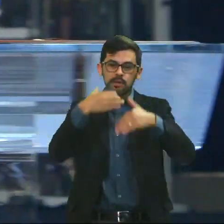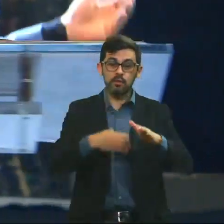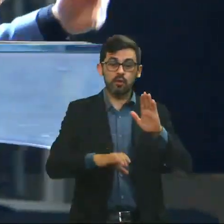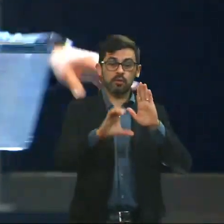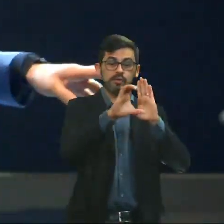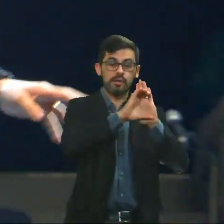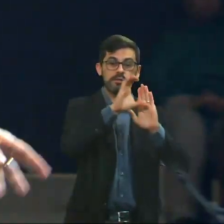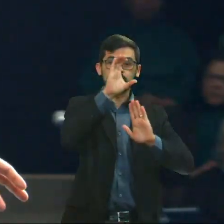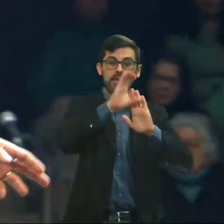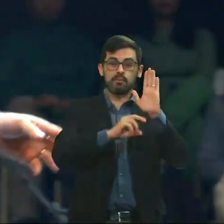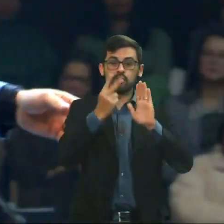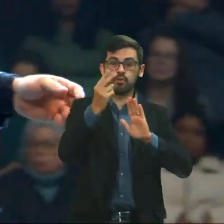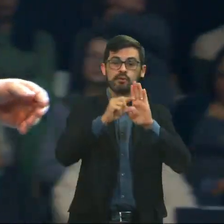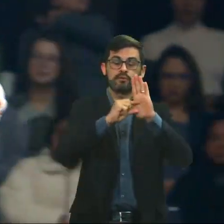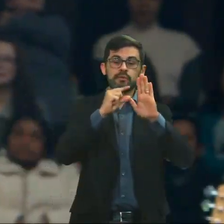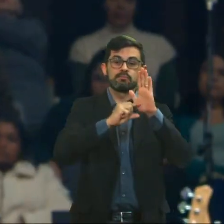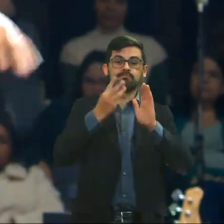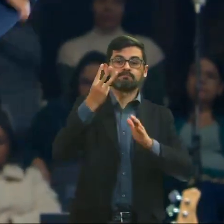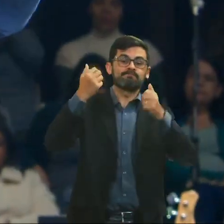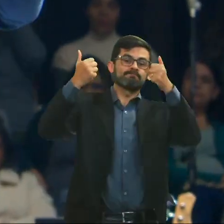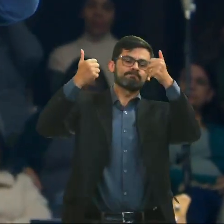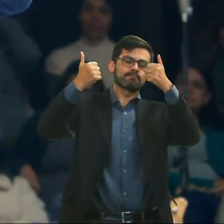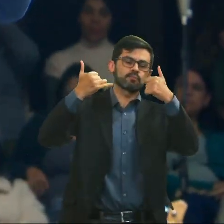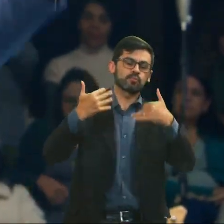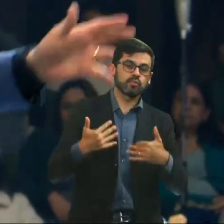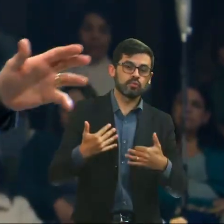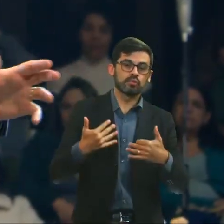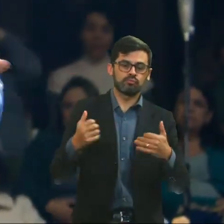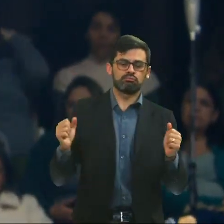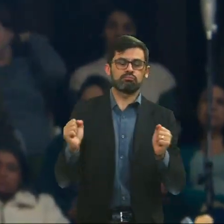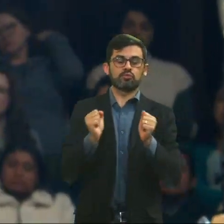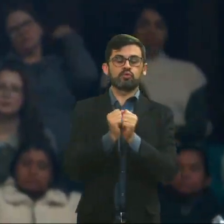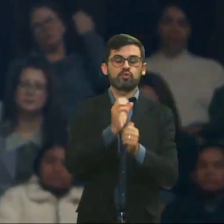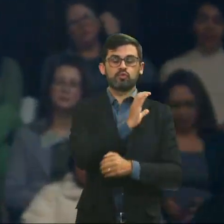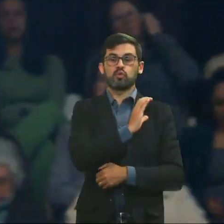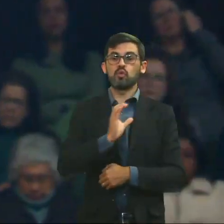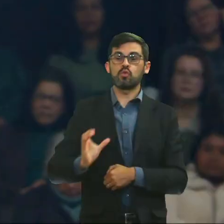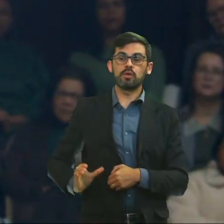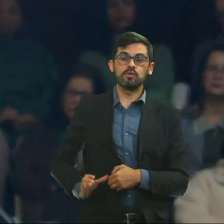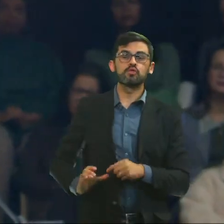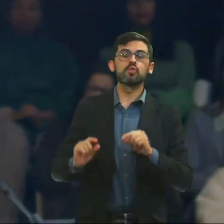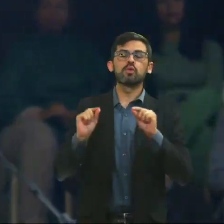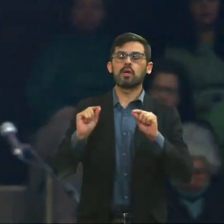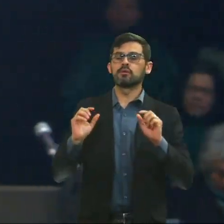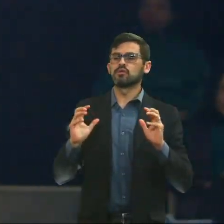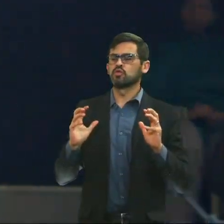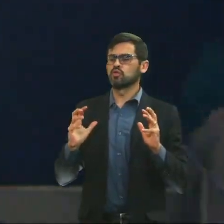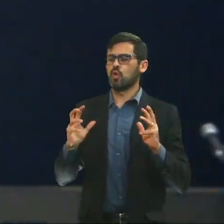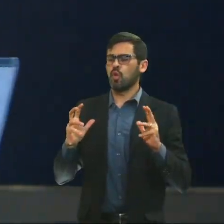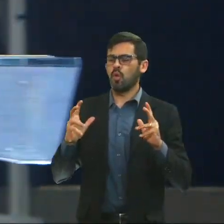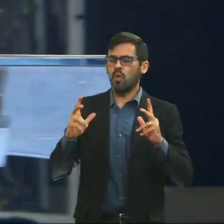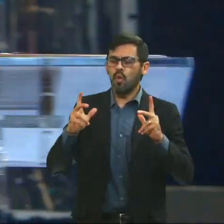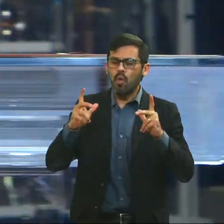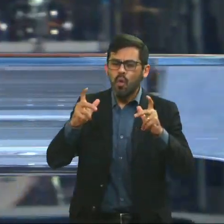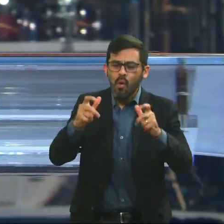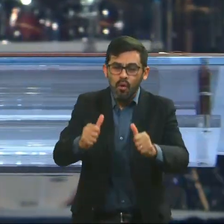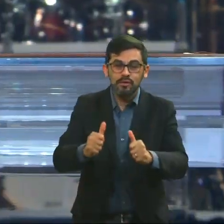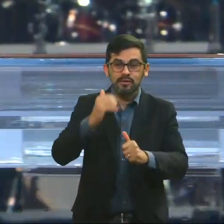2, versículo 3, que em Cristo, nele estão escondidos os tesouros